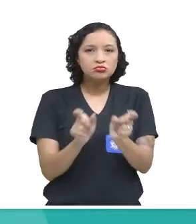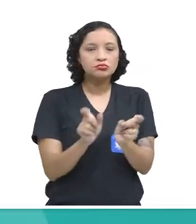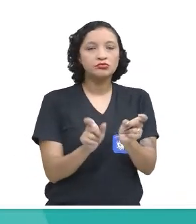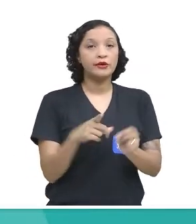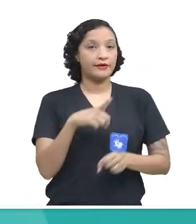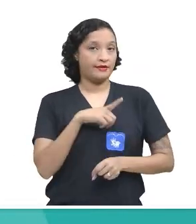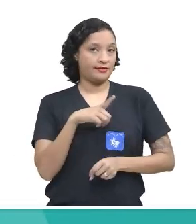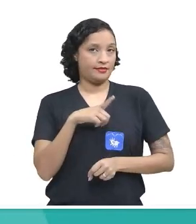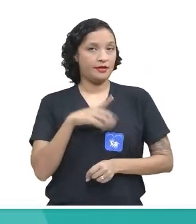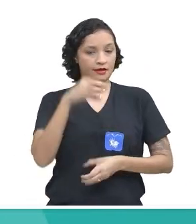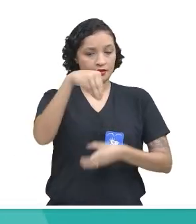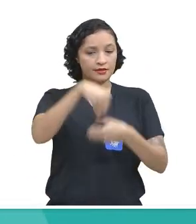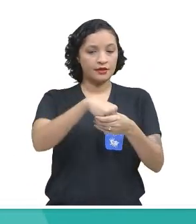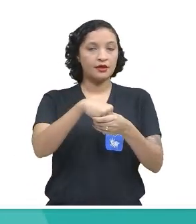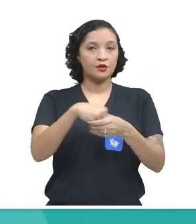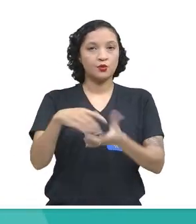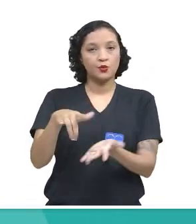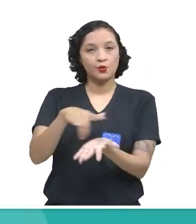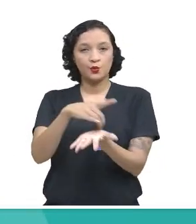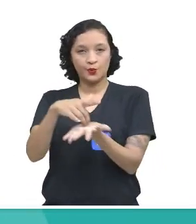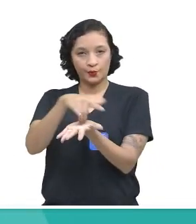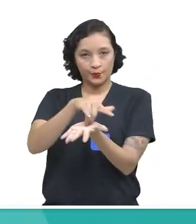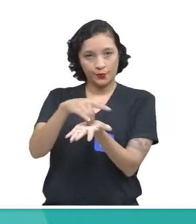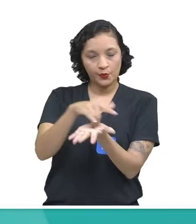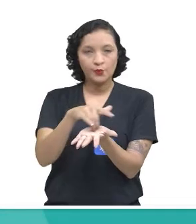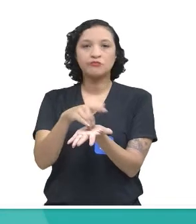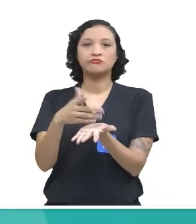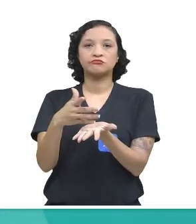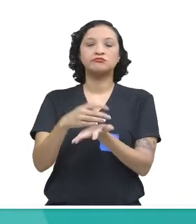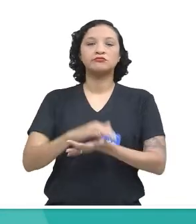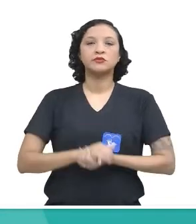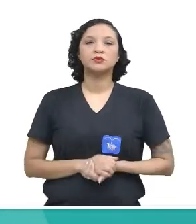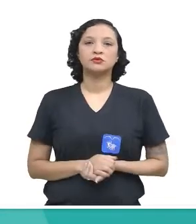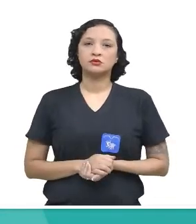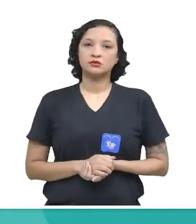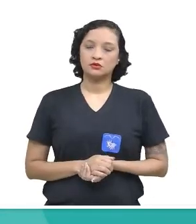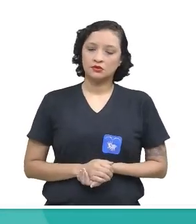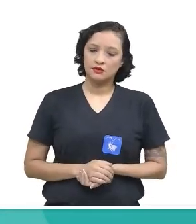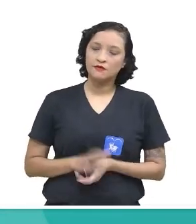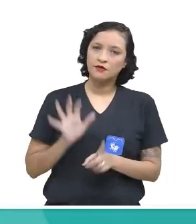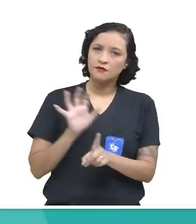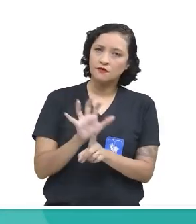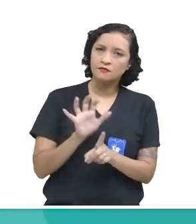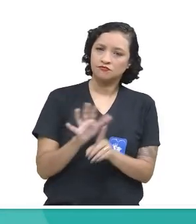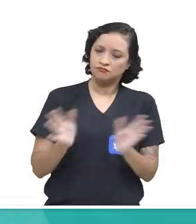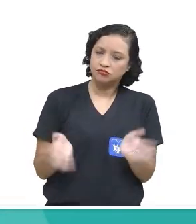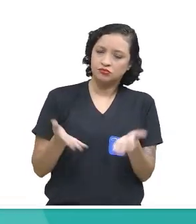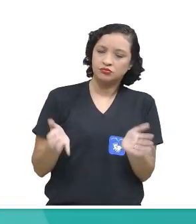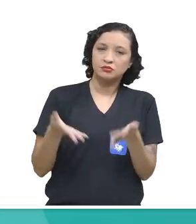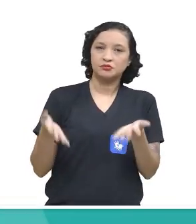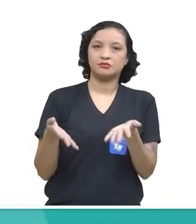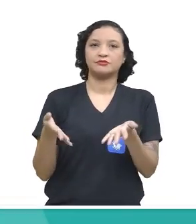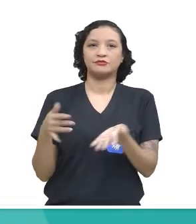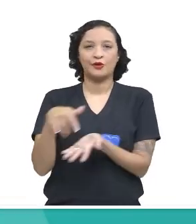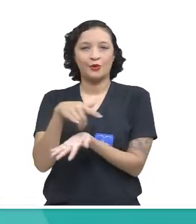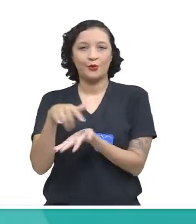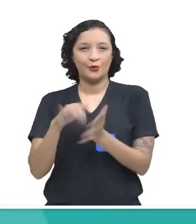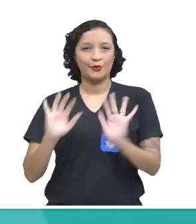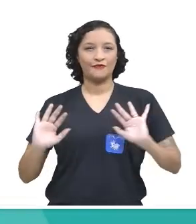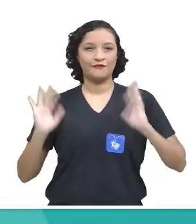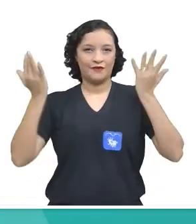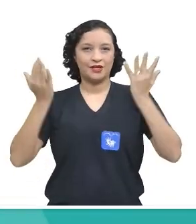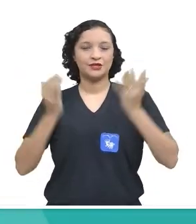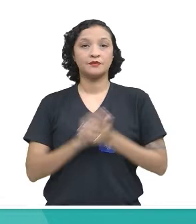foram surgindo e dando vida cada vez mais, né, à questão do boi bumbá. Tem um aqui que é